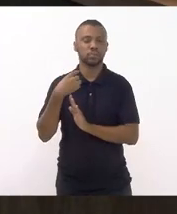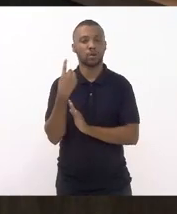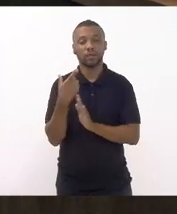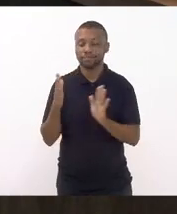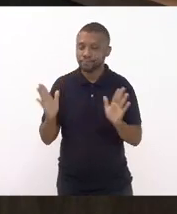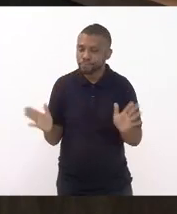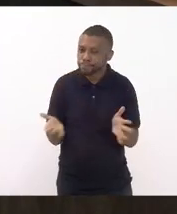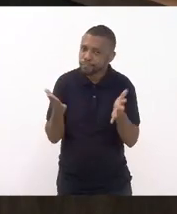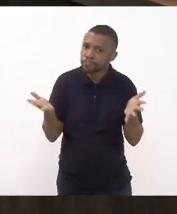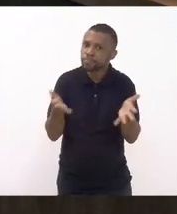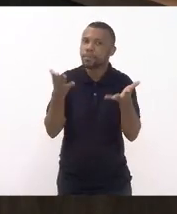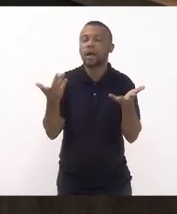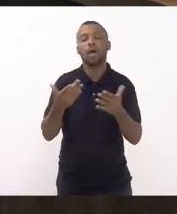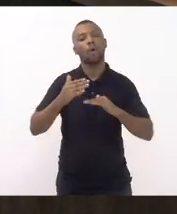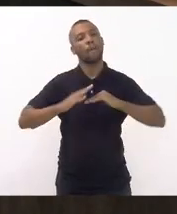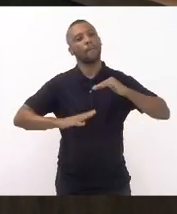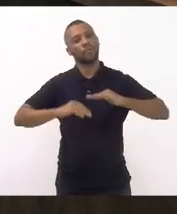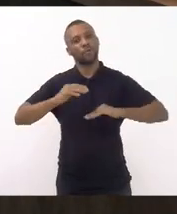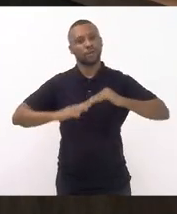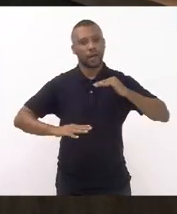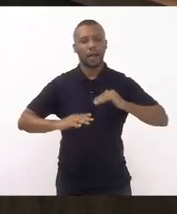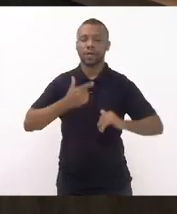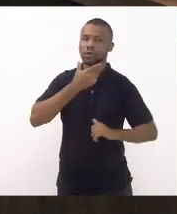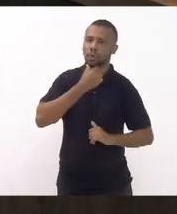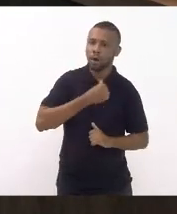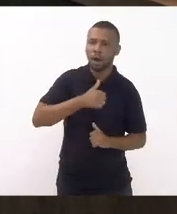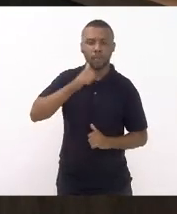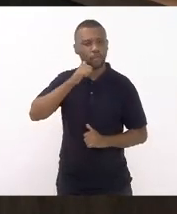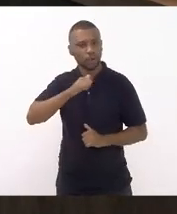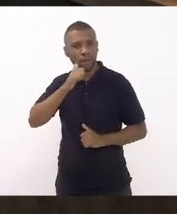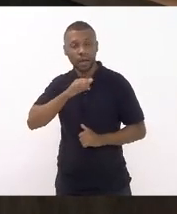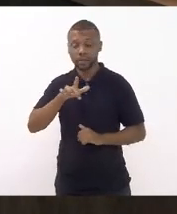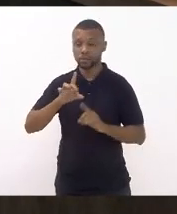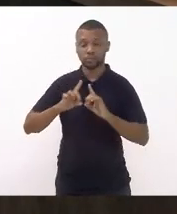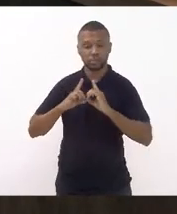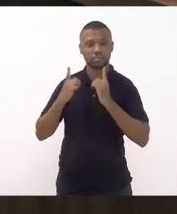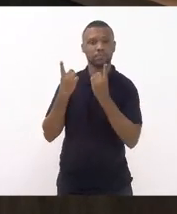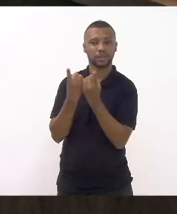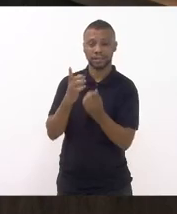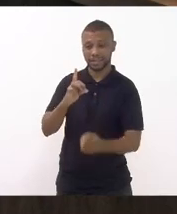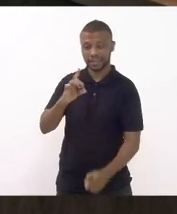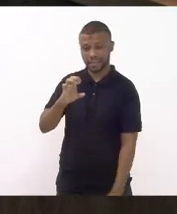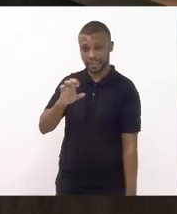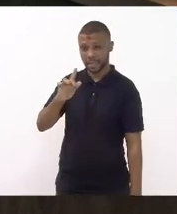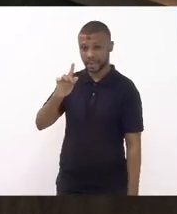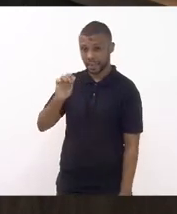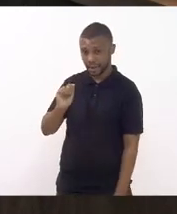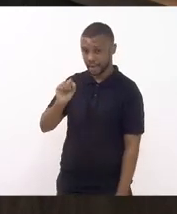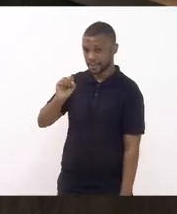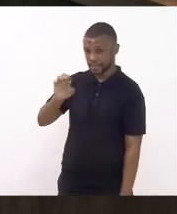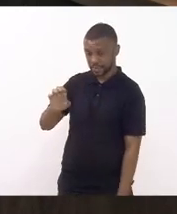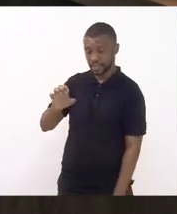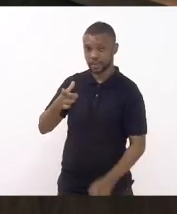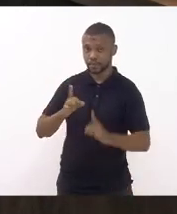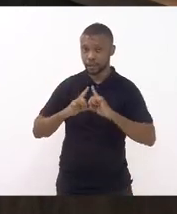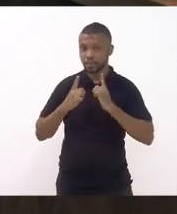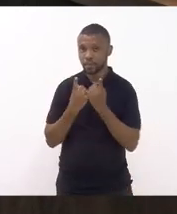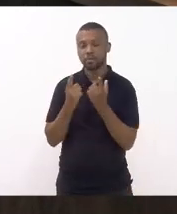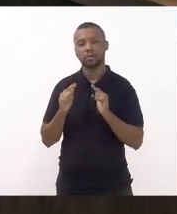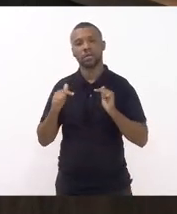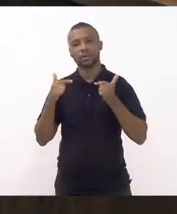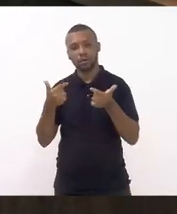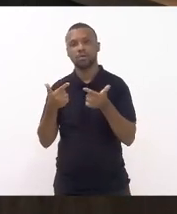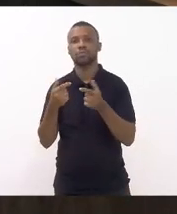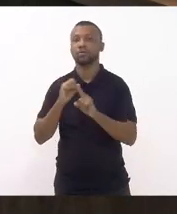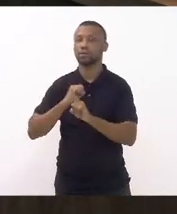valorizar os profissionais, homens e mulheres, do nosso Departamento de Ações Socioeducativas, o DEGASE. Portanto, o parecer